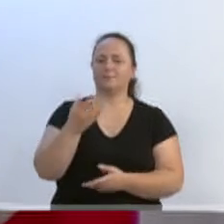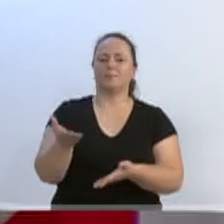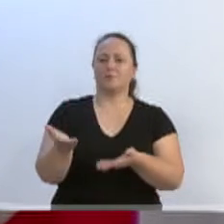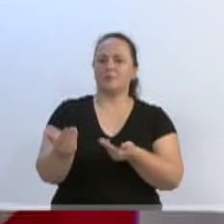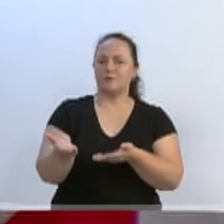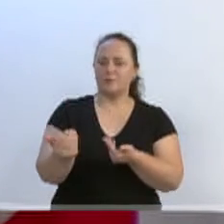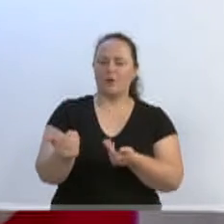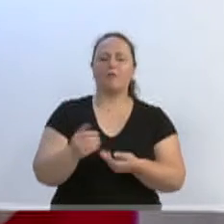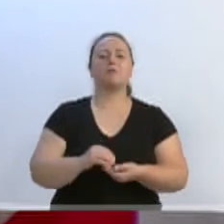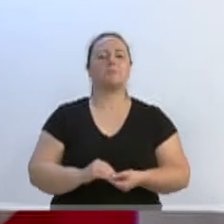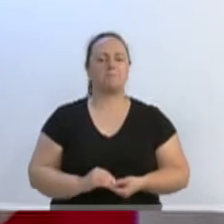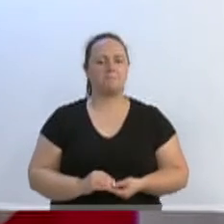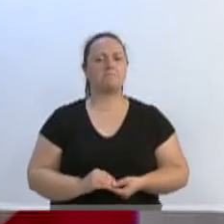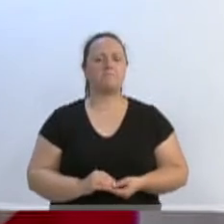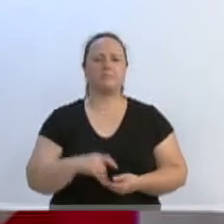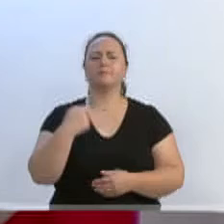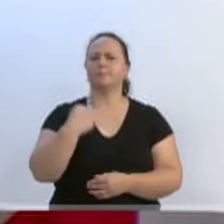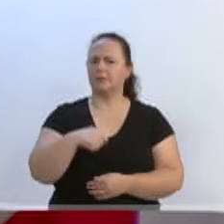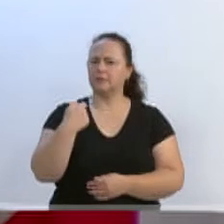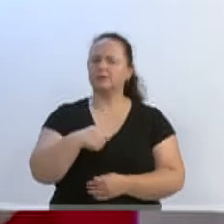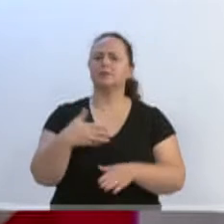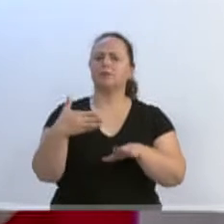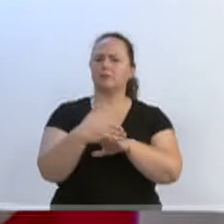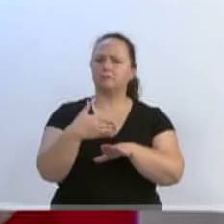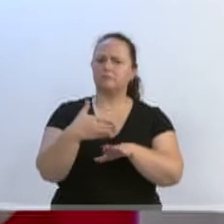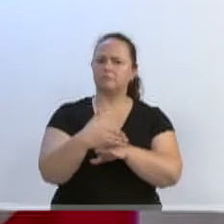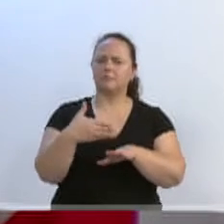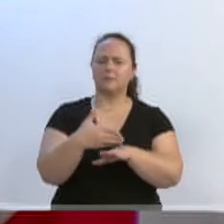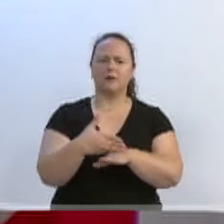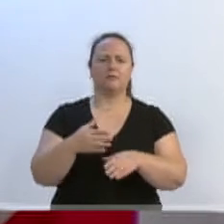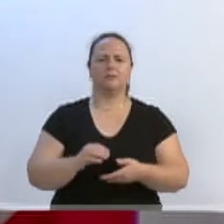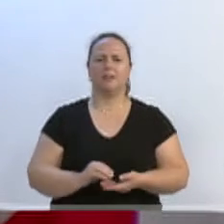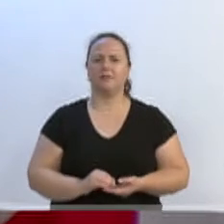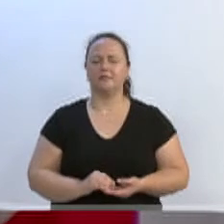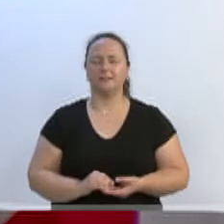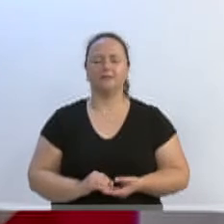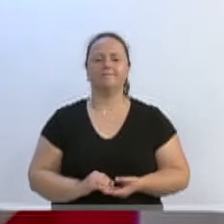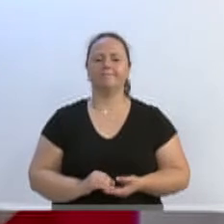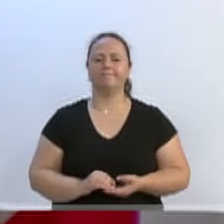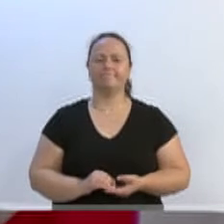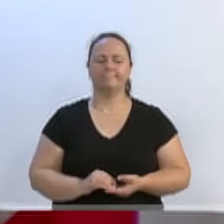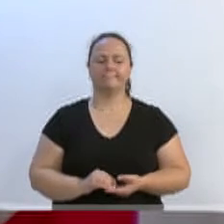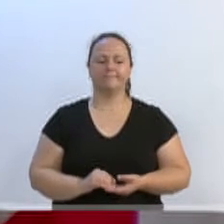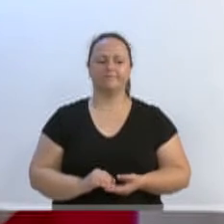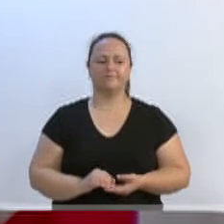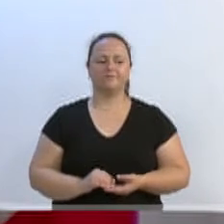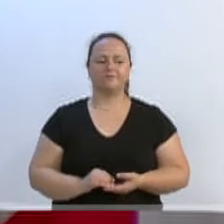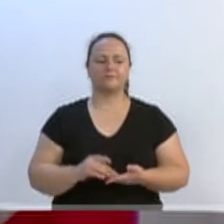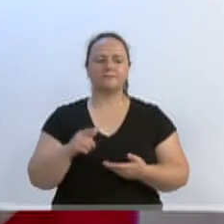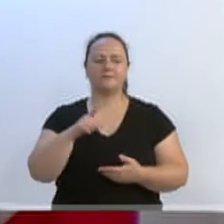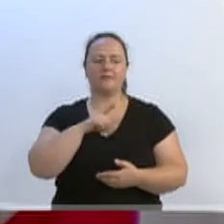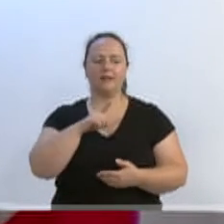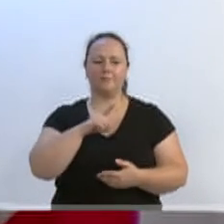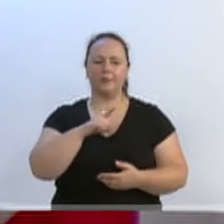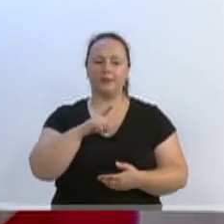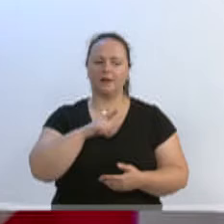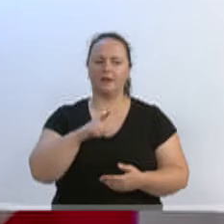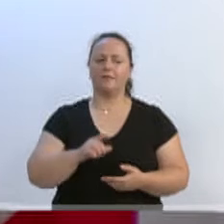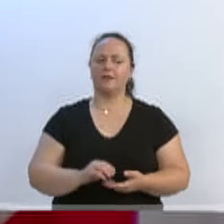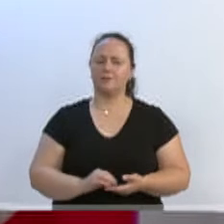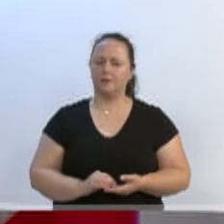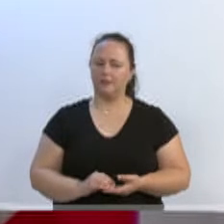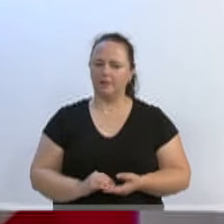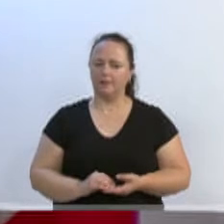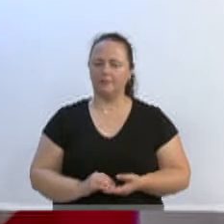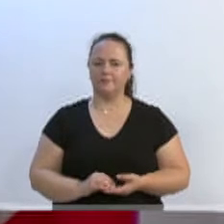deveria deve participar e deve passar pelas forças armadas é o ensinamento vereador matias que